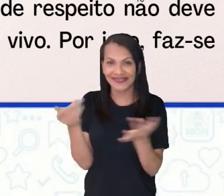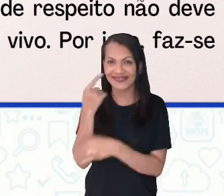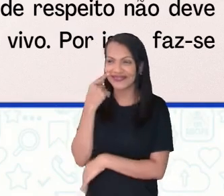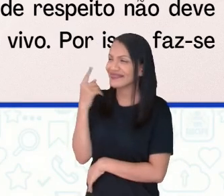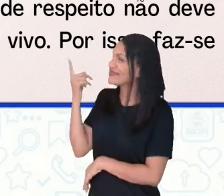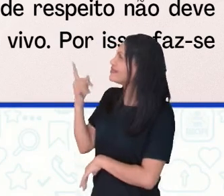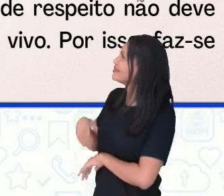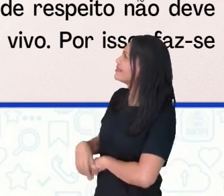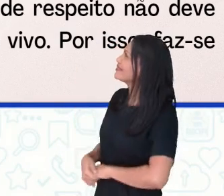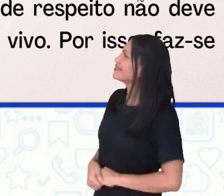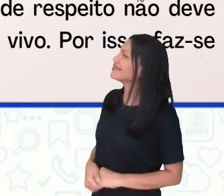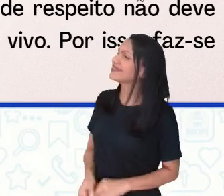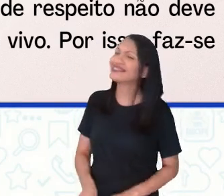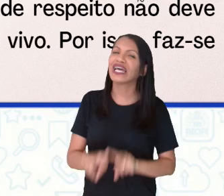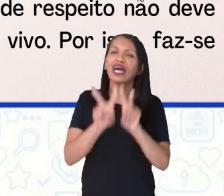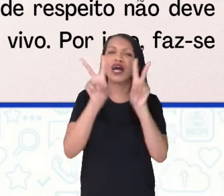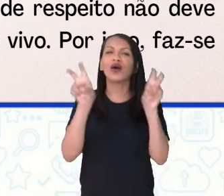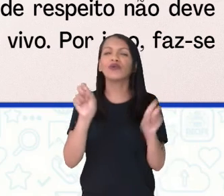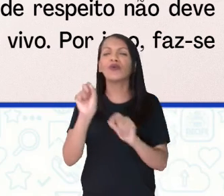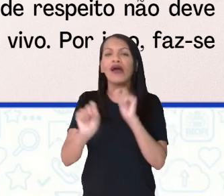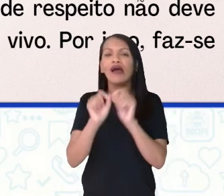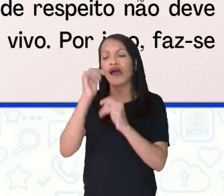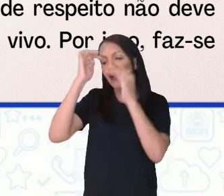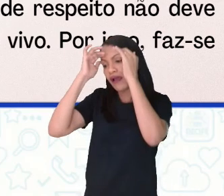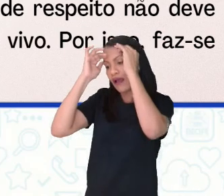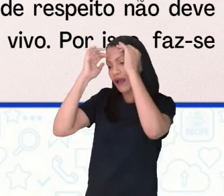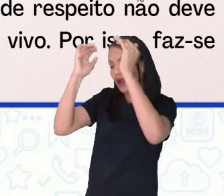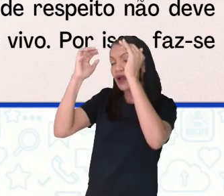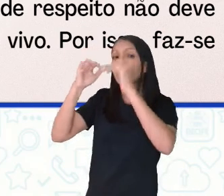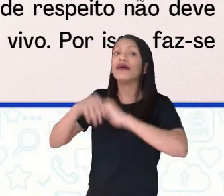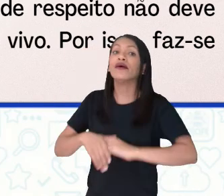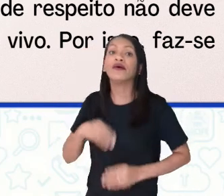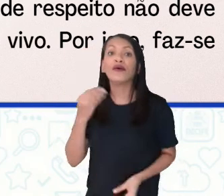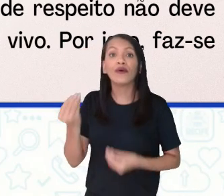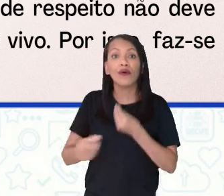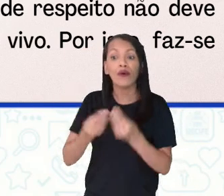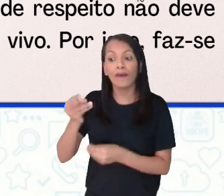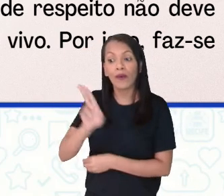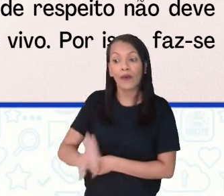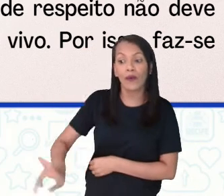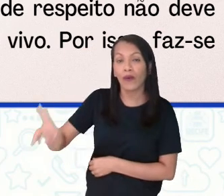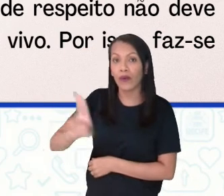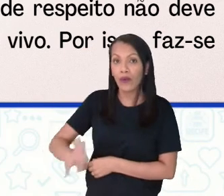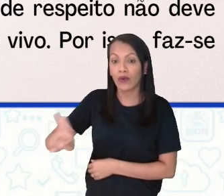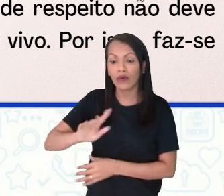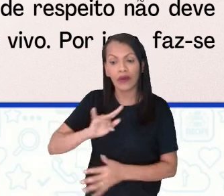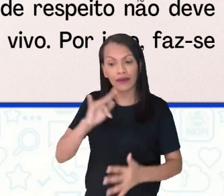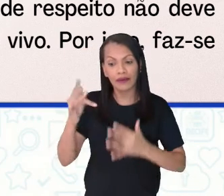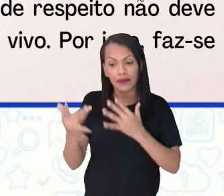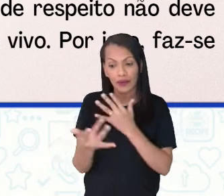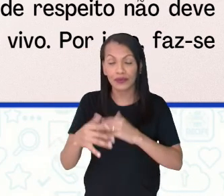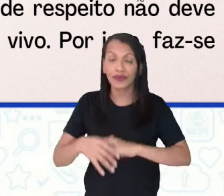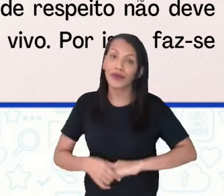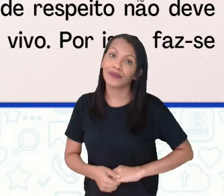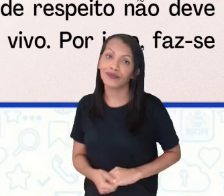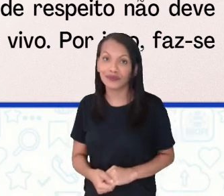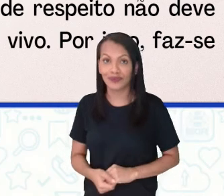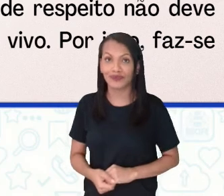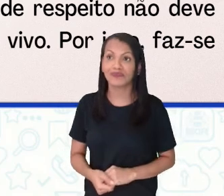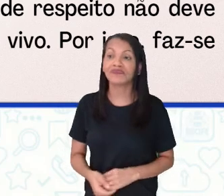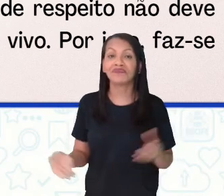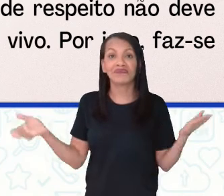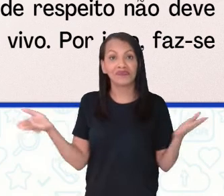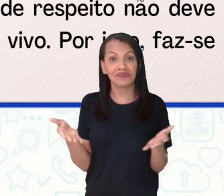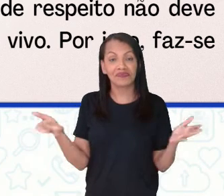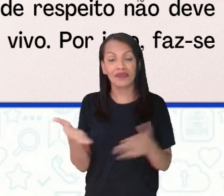O título dela foi Respeito como requisito de uso das redes sociais.